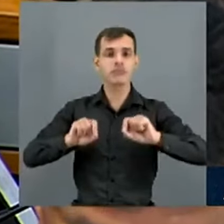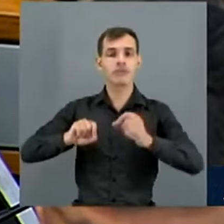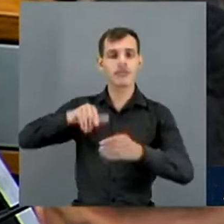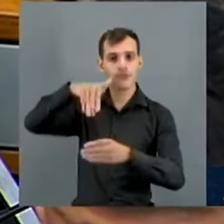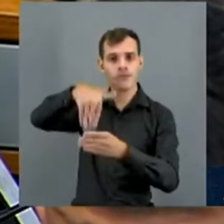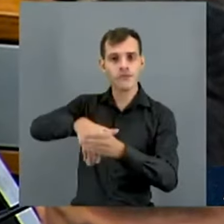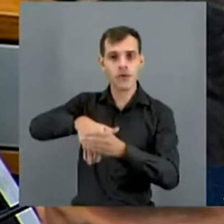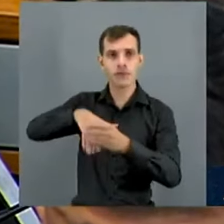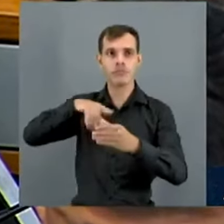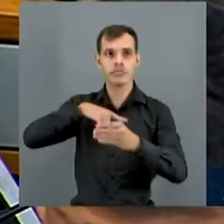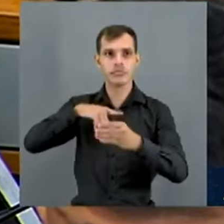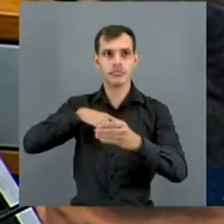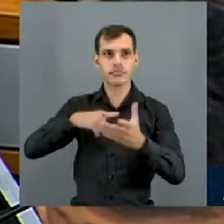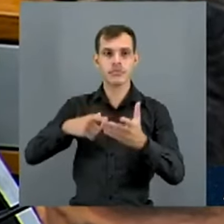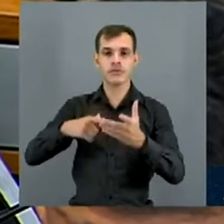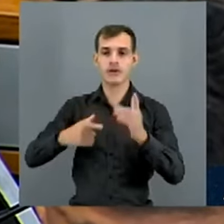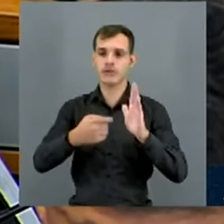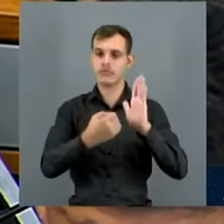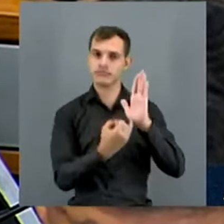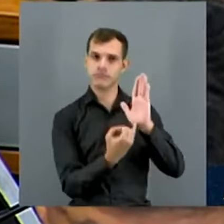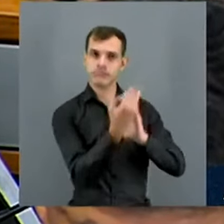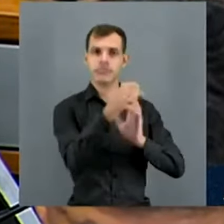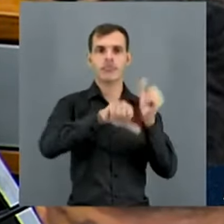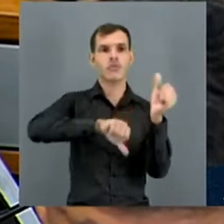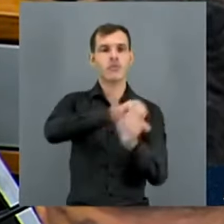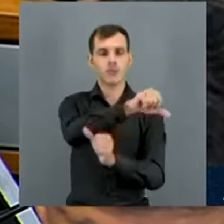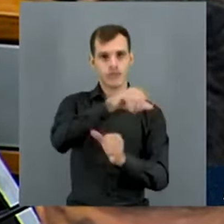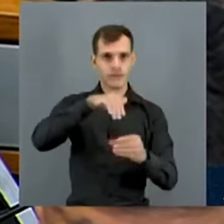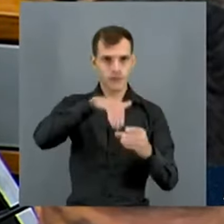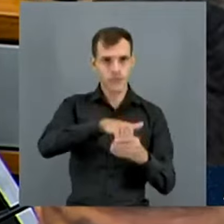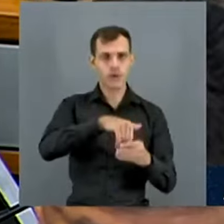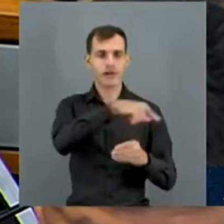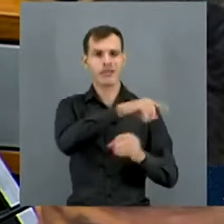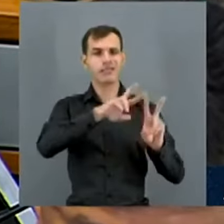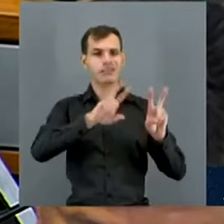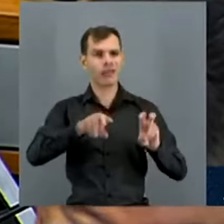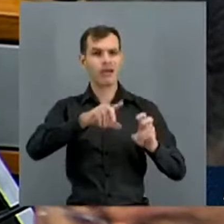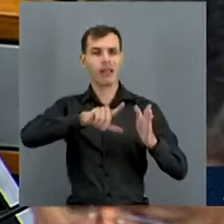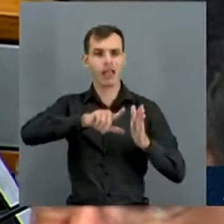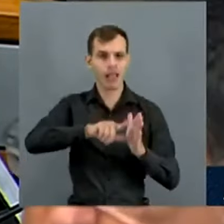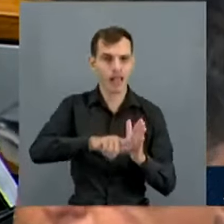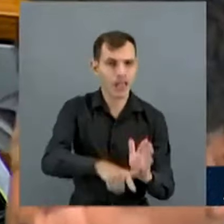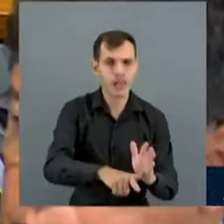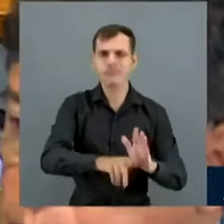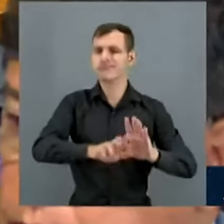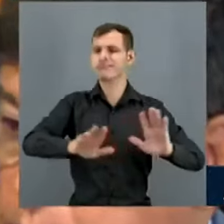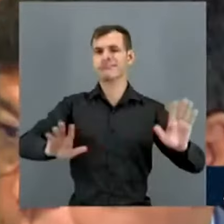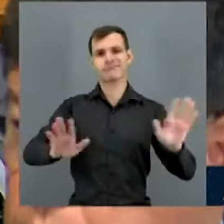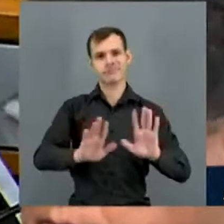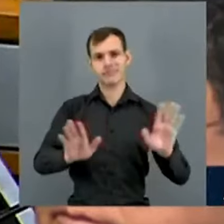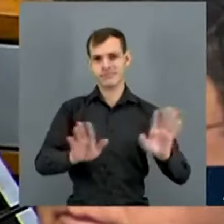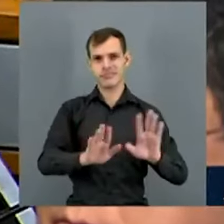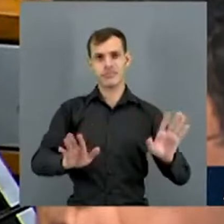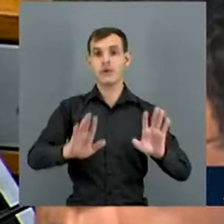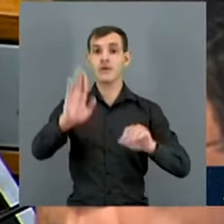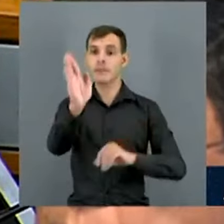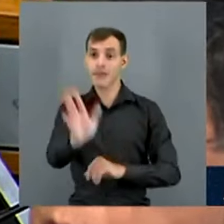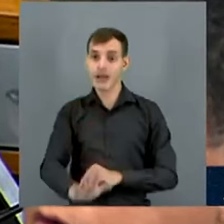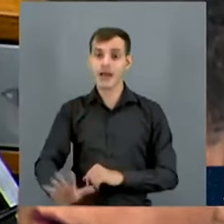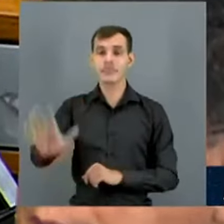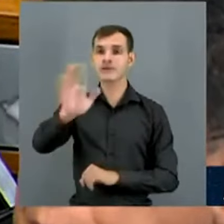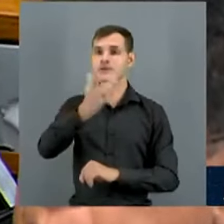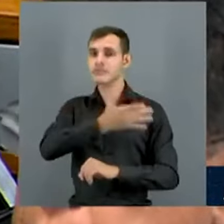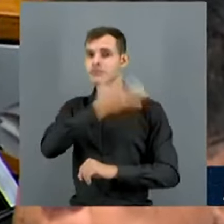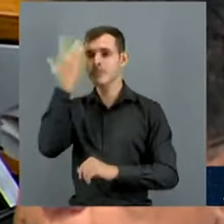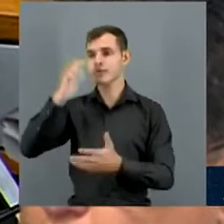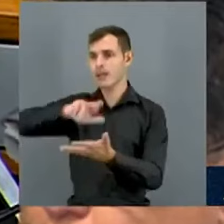reforma tributária. Chega da gente atrasar esse tema tão importante para o Brasil, chamado por muitos até de mãe de todas